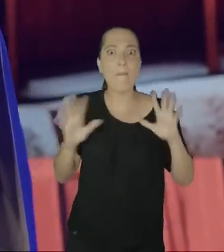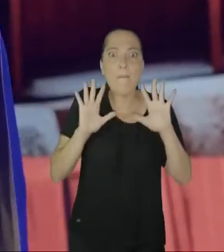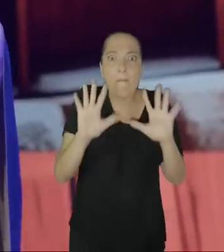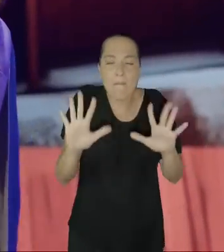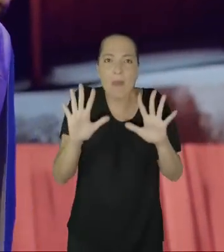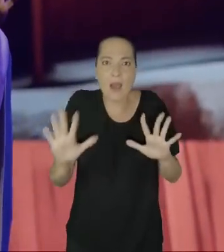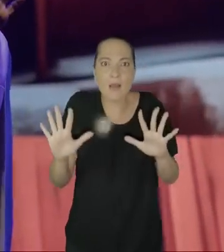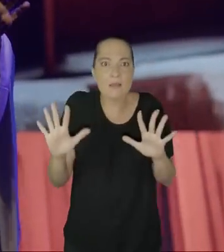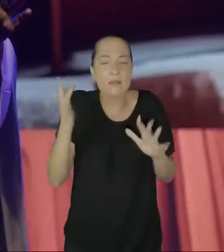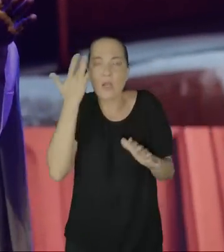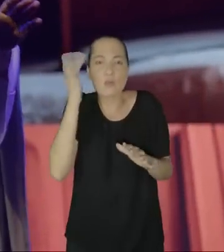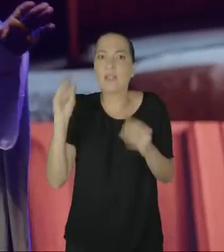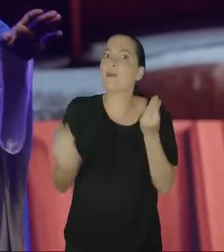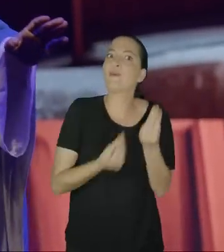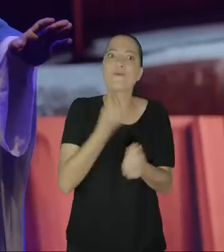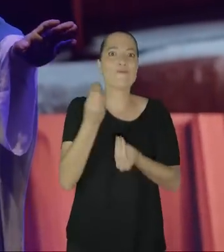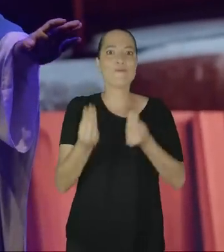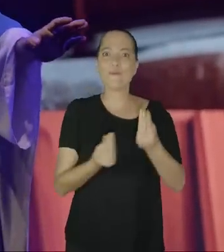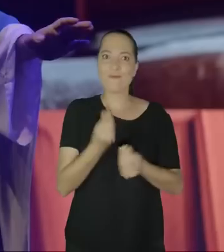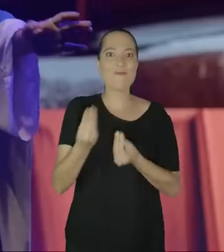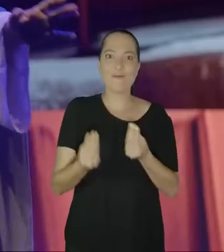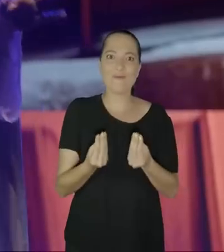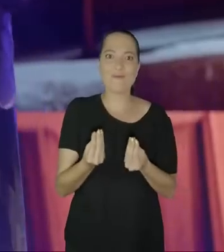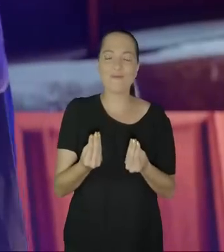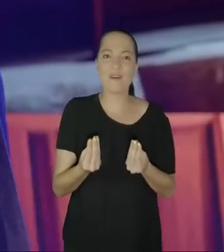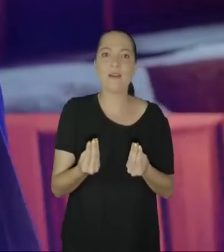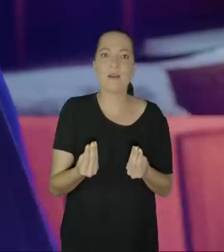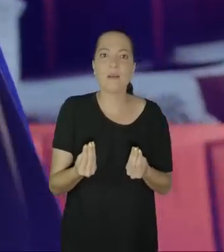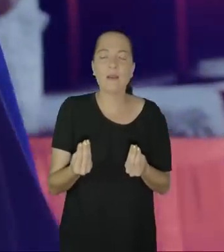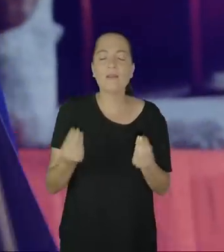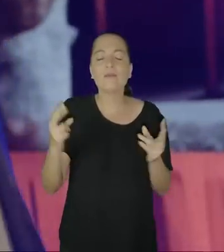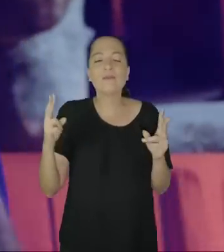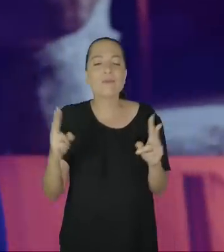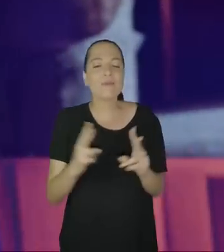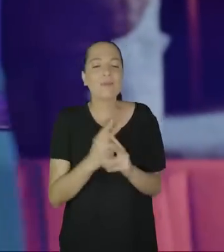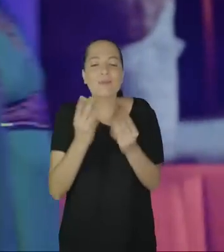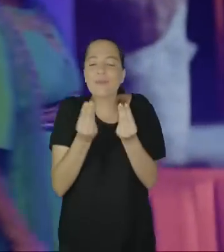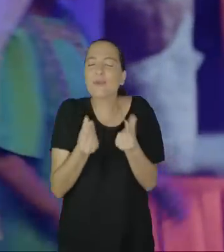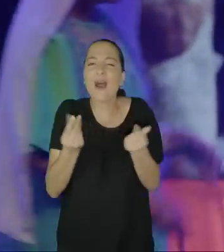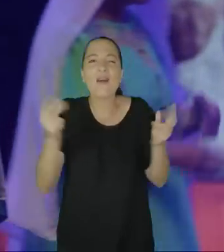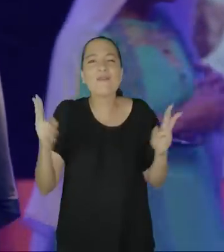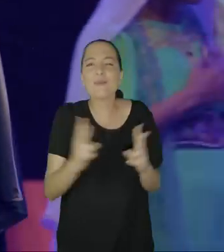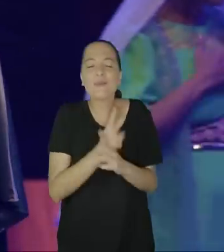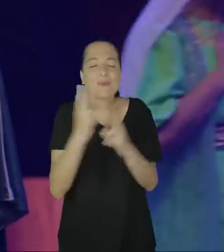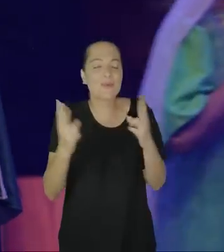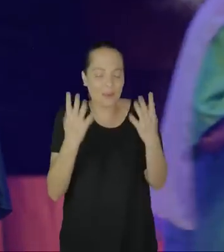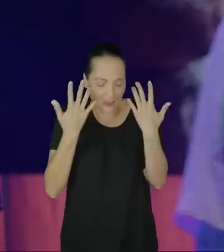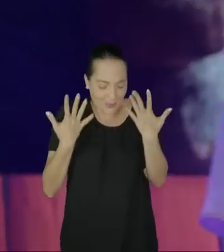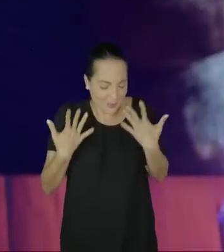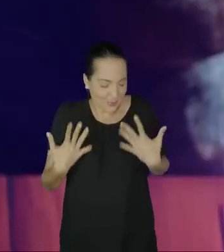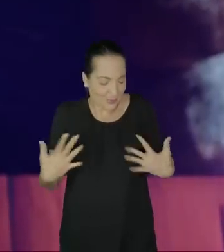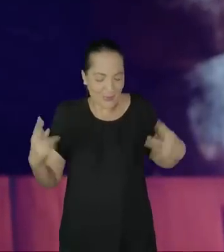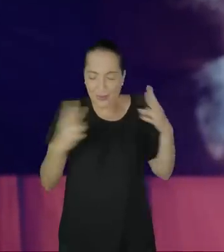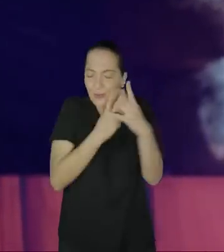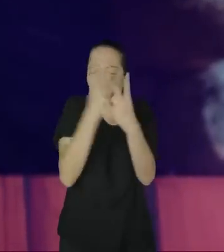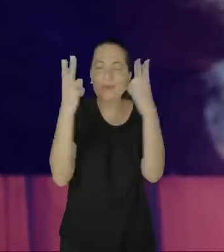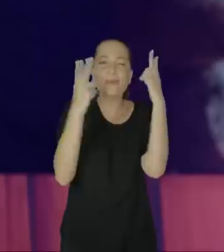mas misteriosamente, uma brisa suave soprava o meu